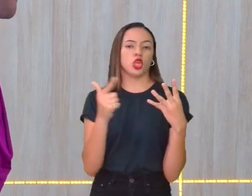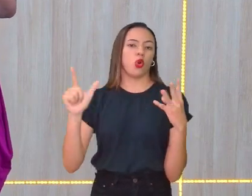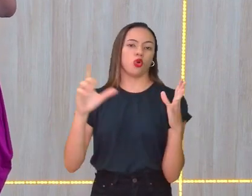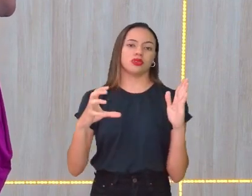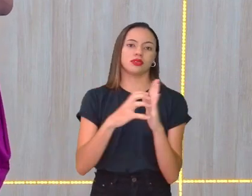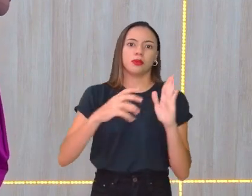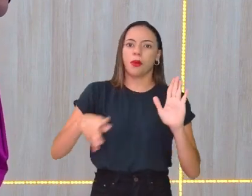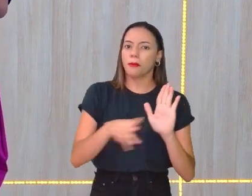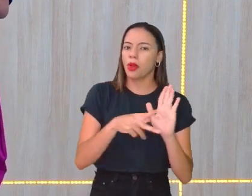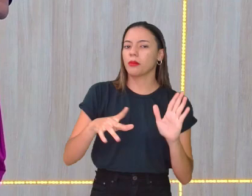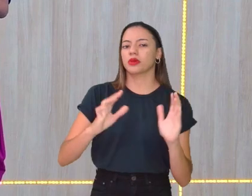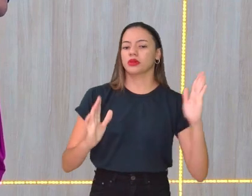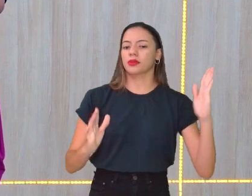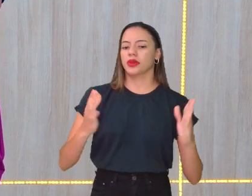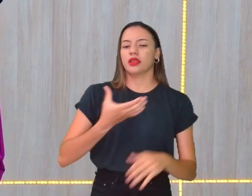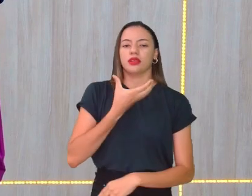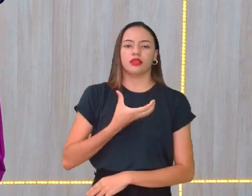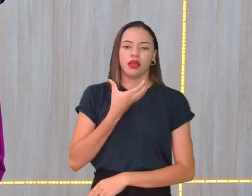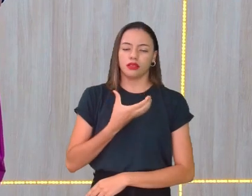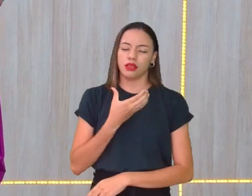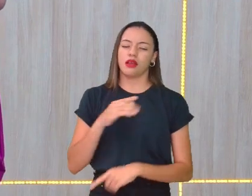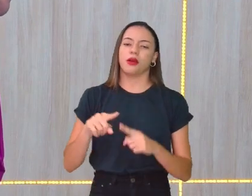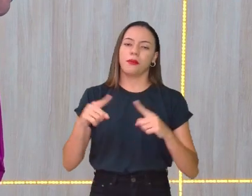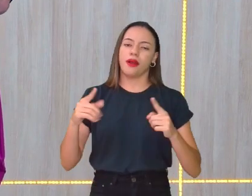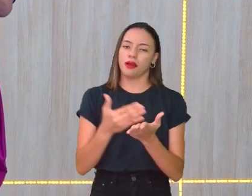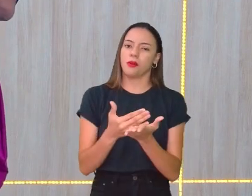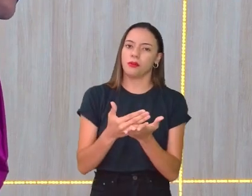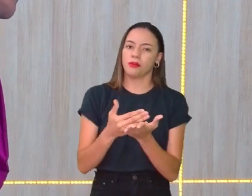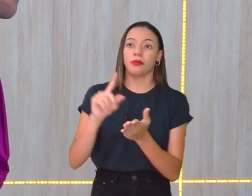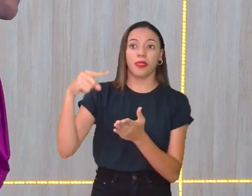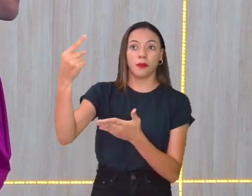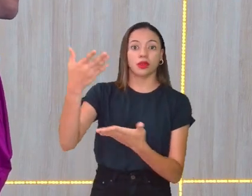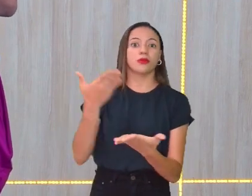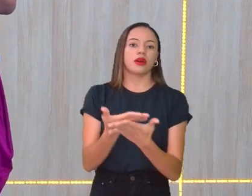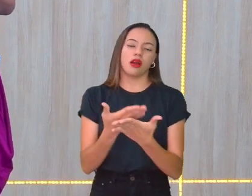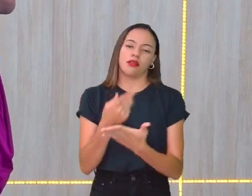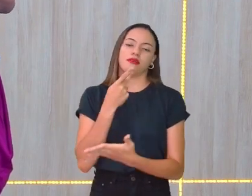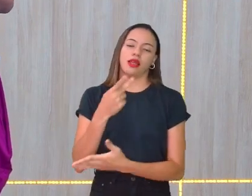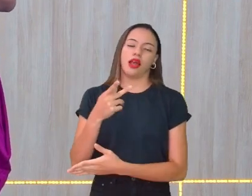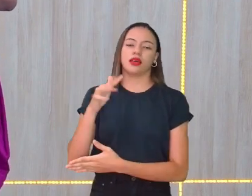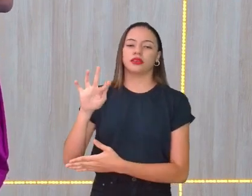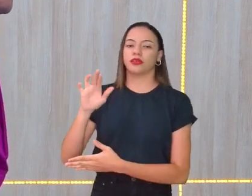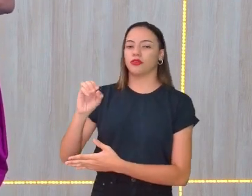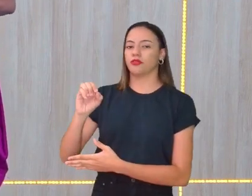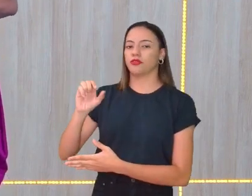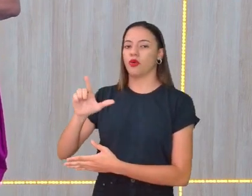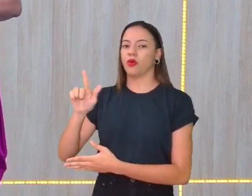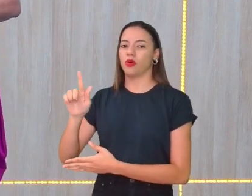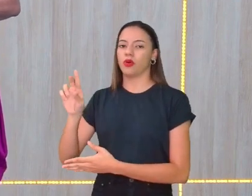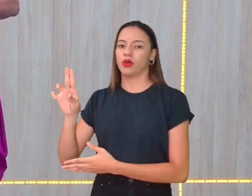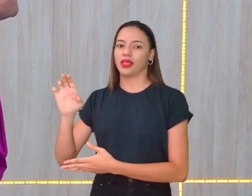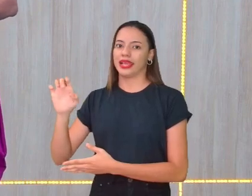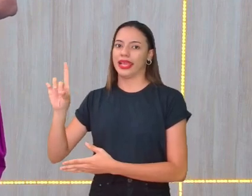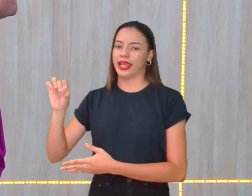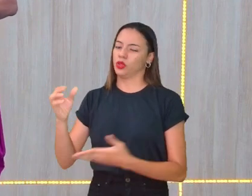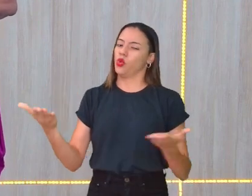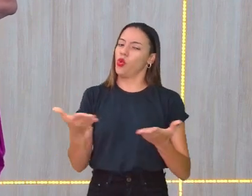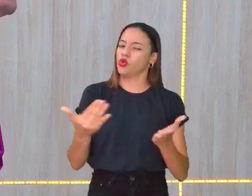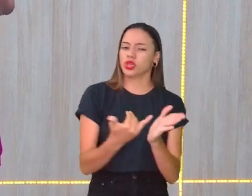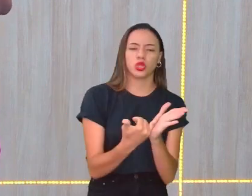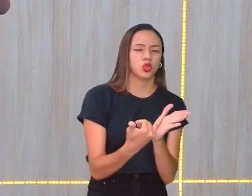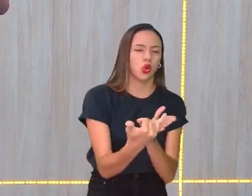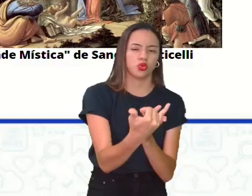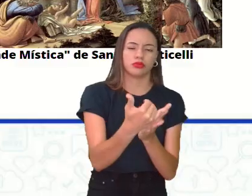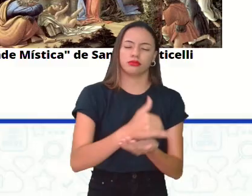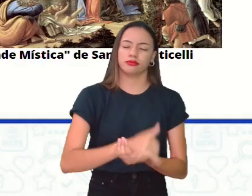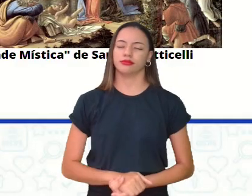a gente vai entrar um pouquinho mais nos folguedos na próxima aula. Então, hoje é só uma introdução. Vamos seguindo? Então,